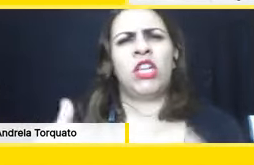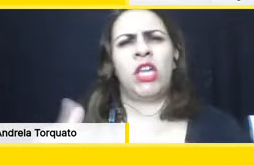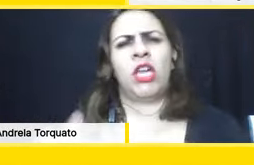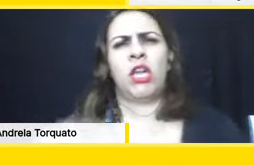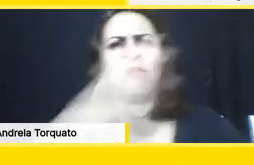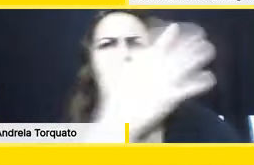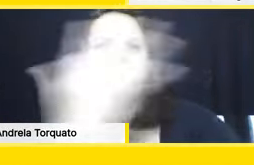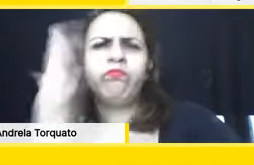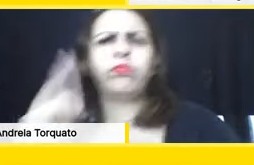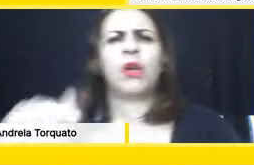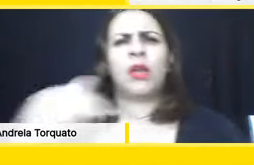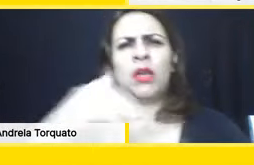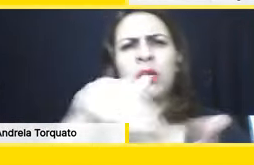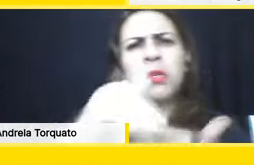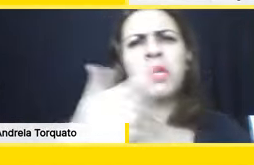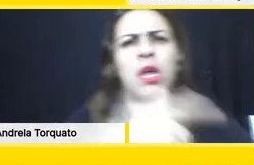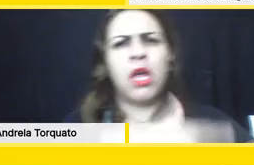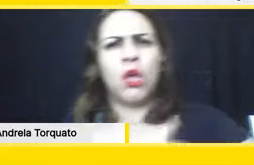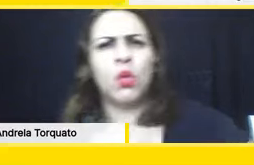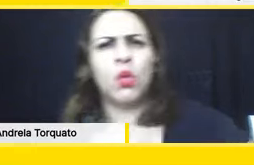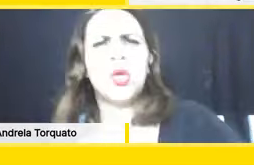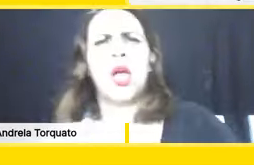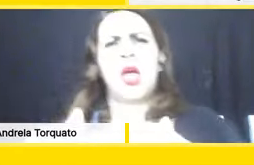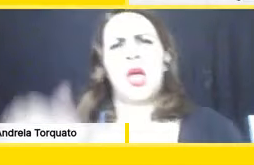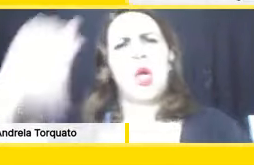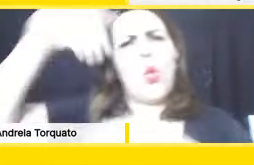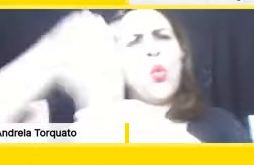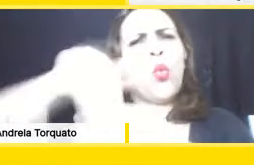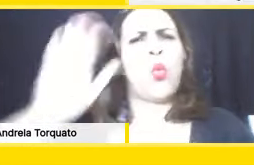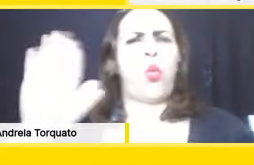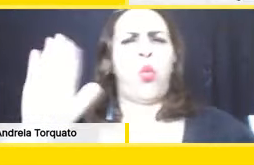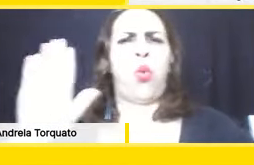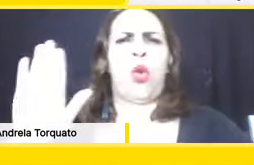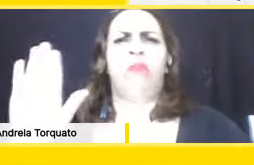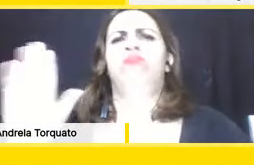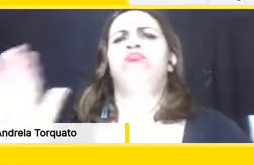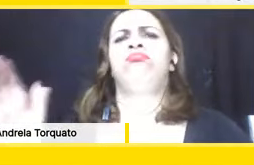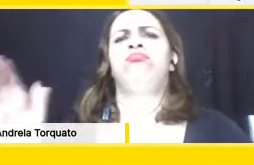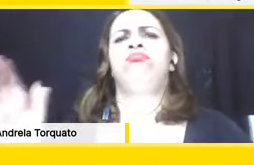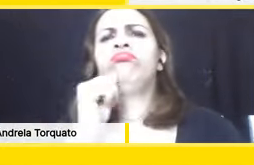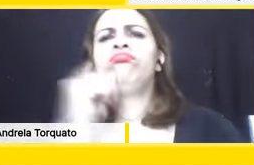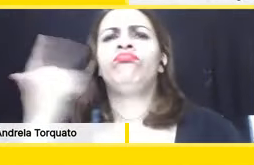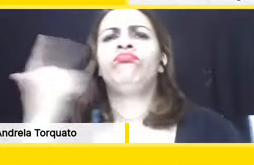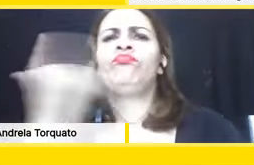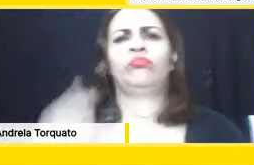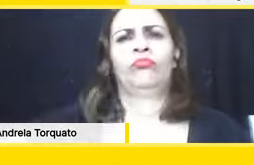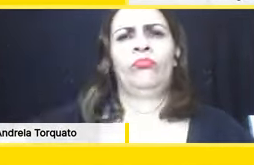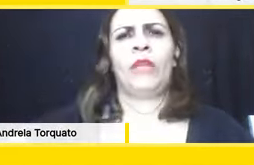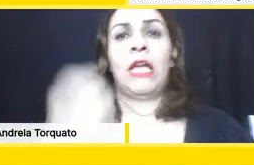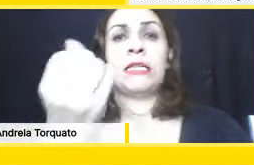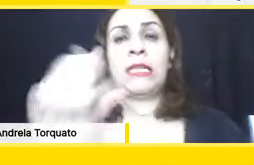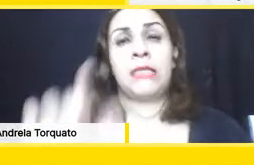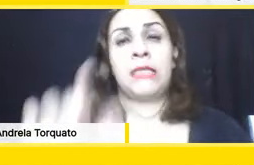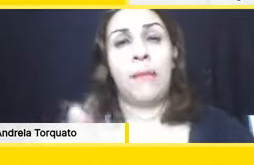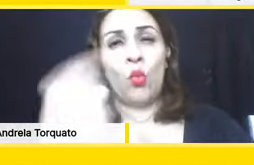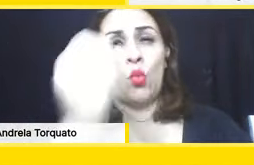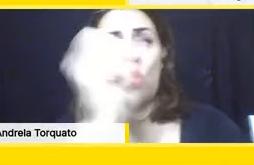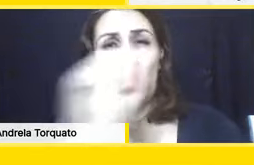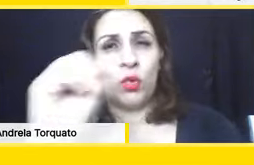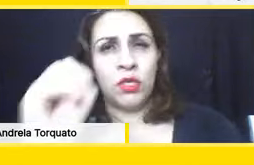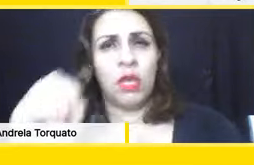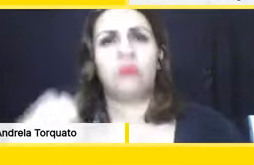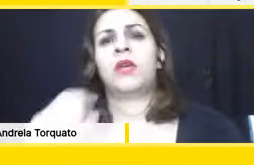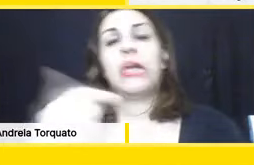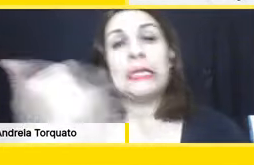candidato na primeira eleição em 2010, obtive 6.800 votos. Na minha segunda eleição, foi a